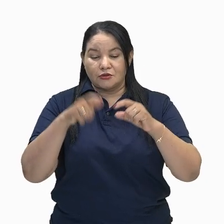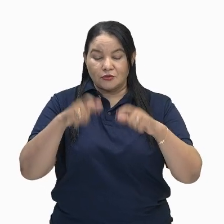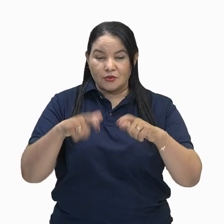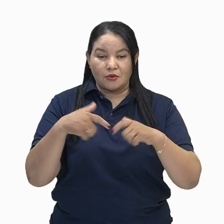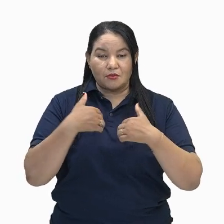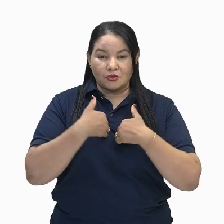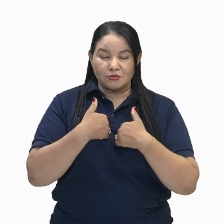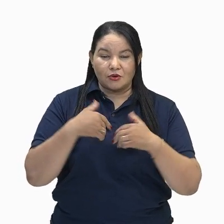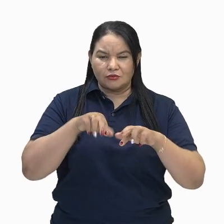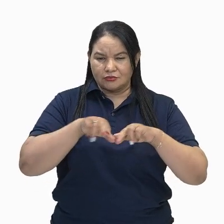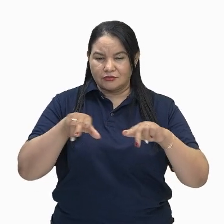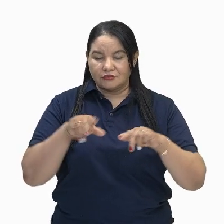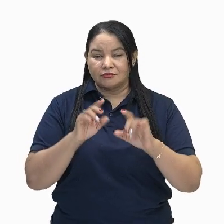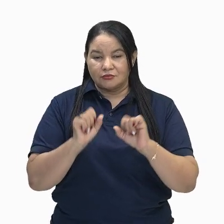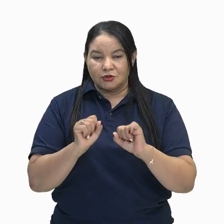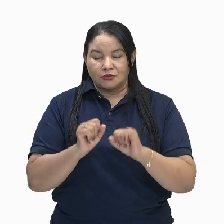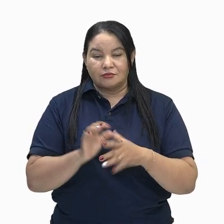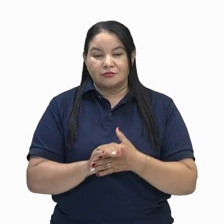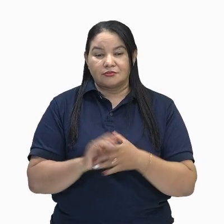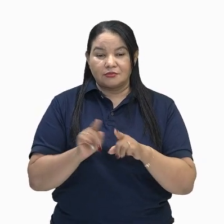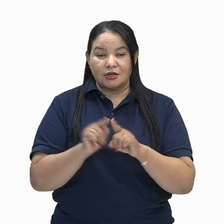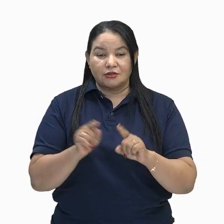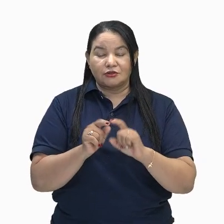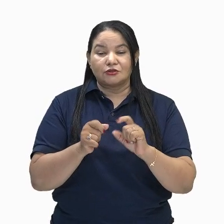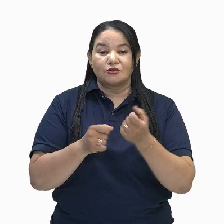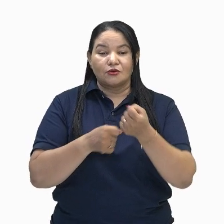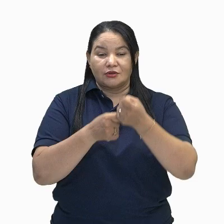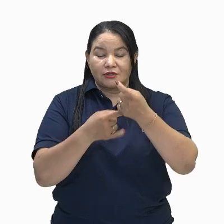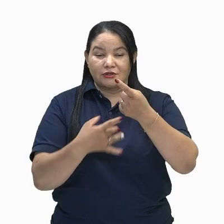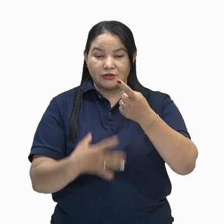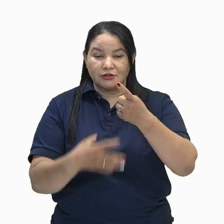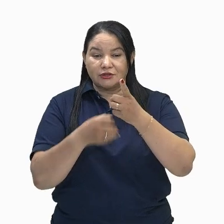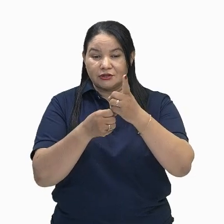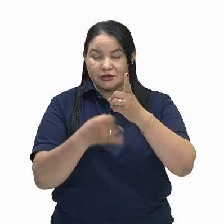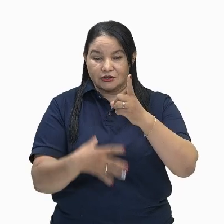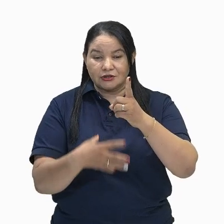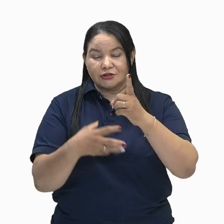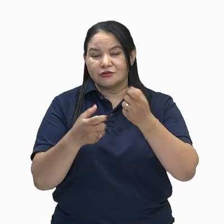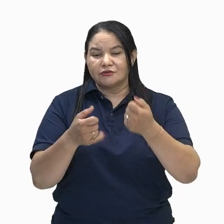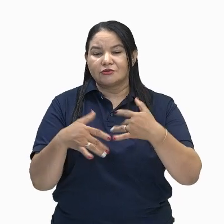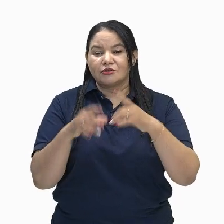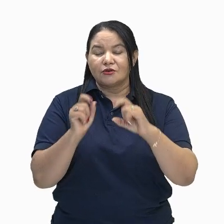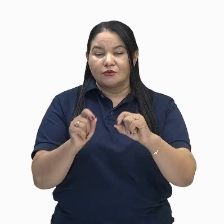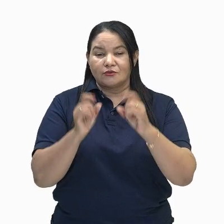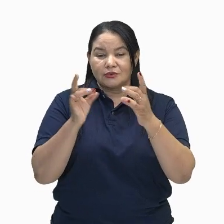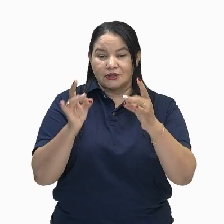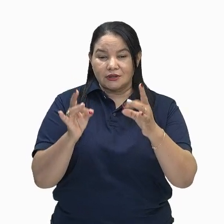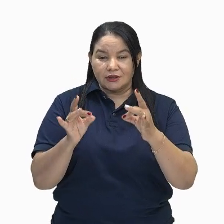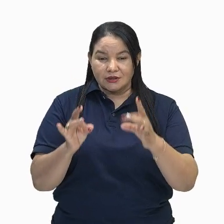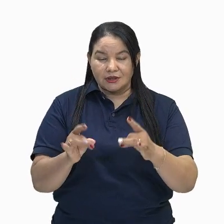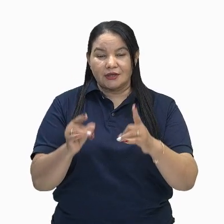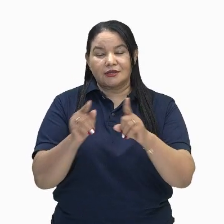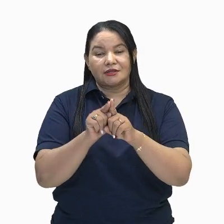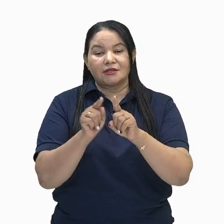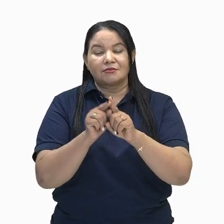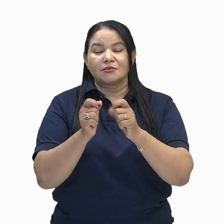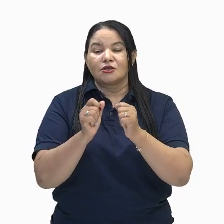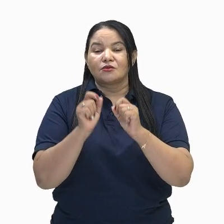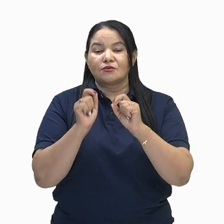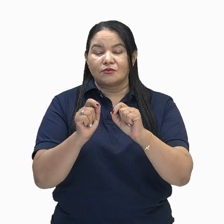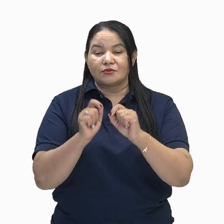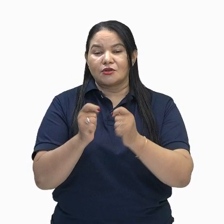o texto descritivo, ele vai detalhar, ele vai caracterizar, ele vai especificar, ele vai dar uma